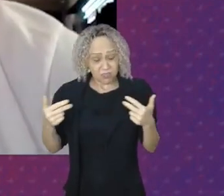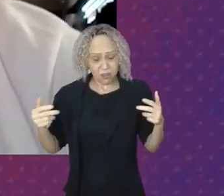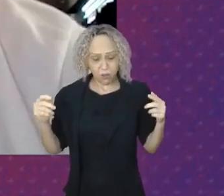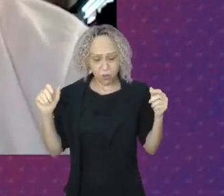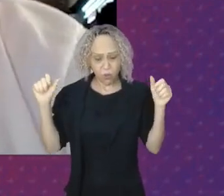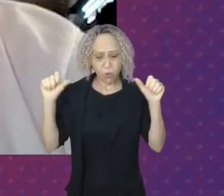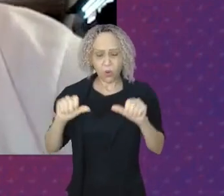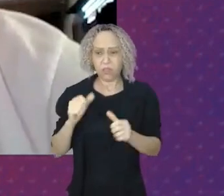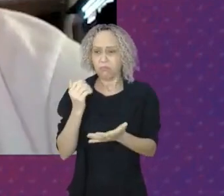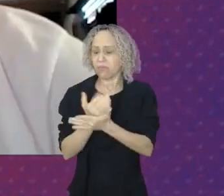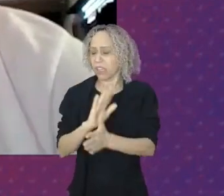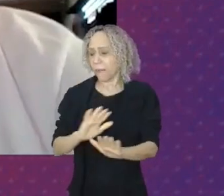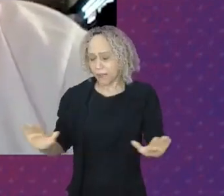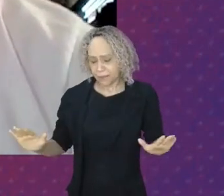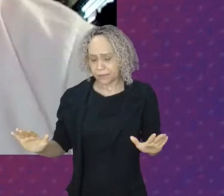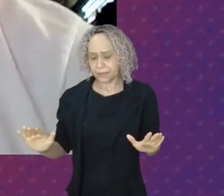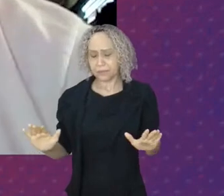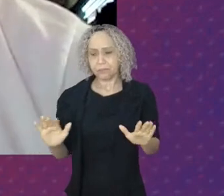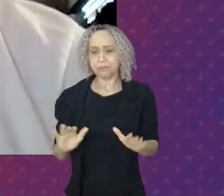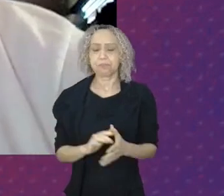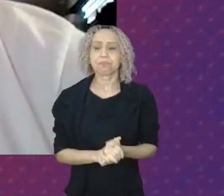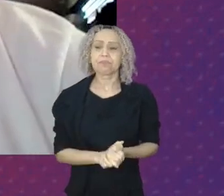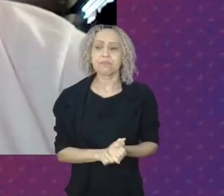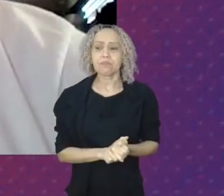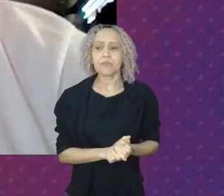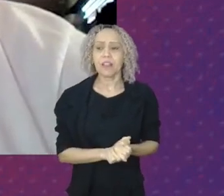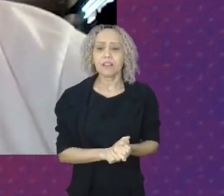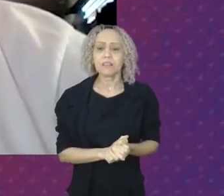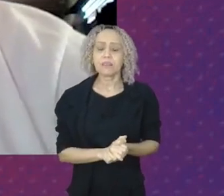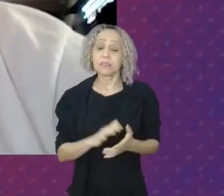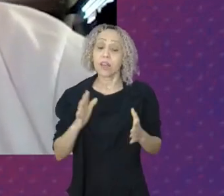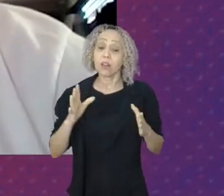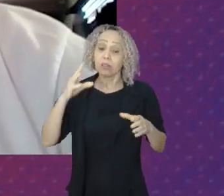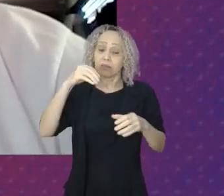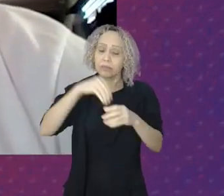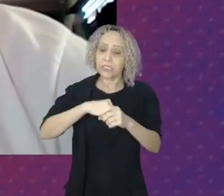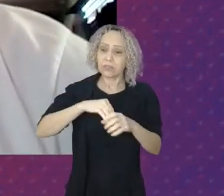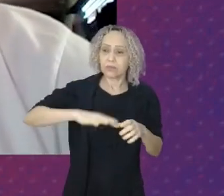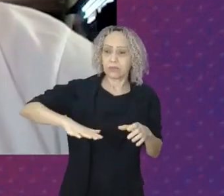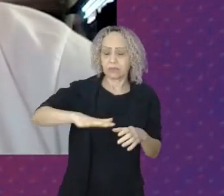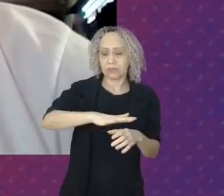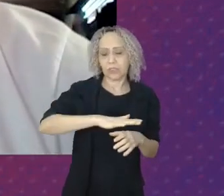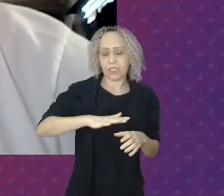uma Secretaria Nacional dentro da pasta dos direitos humanos,